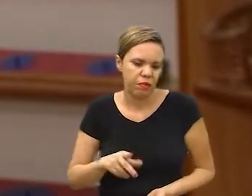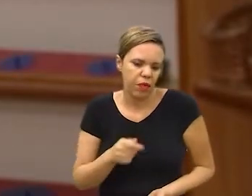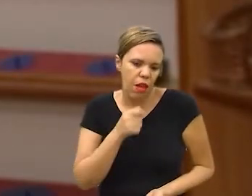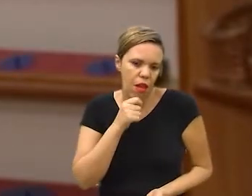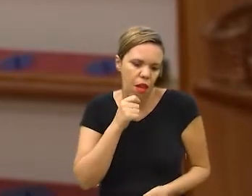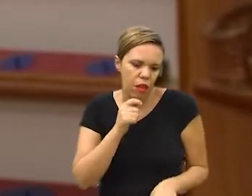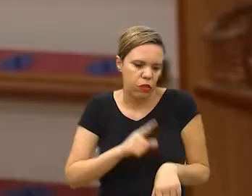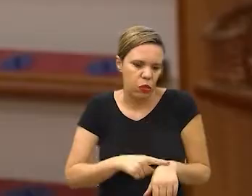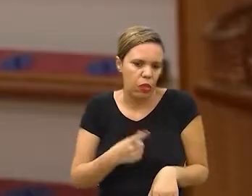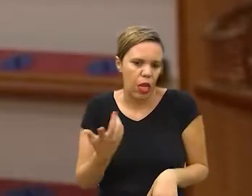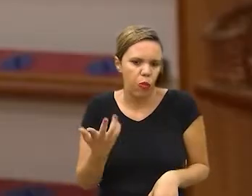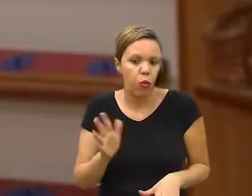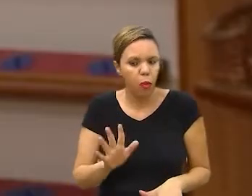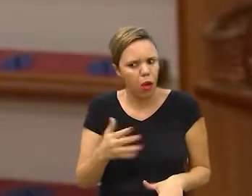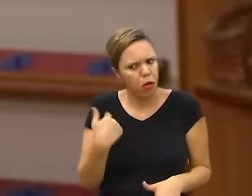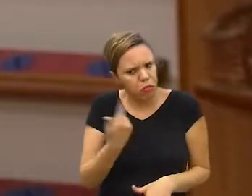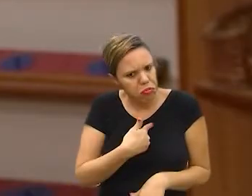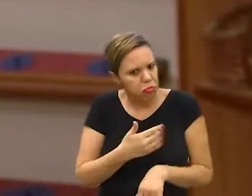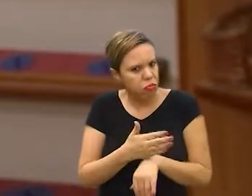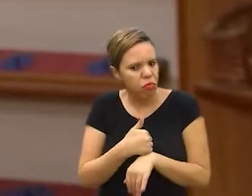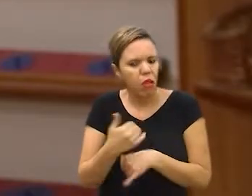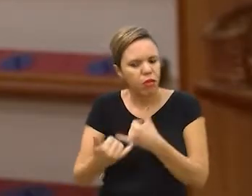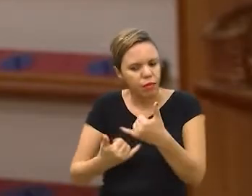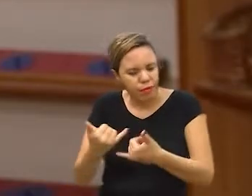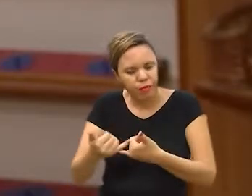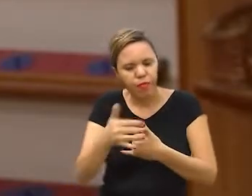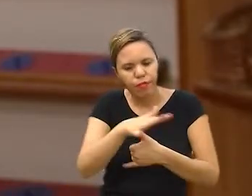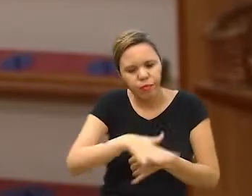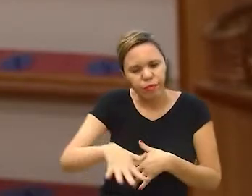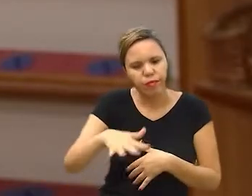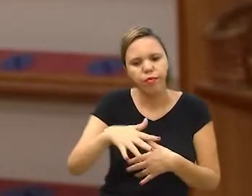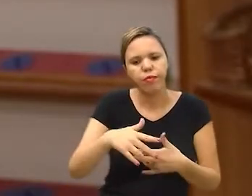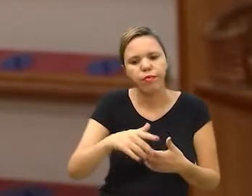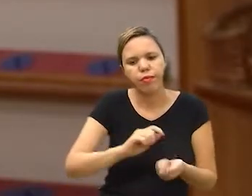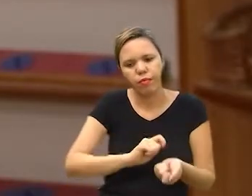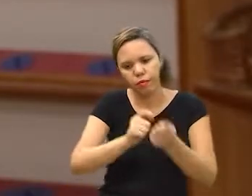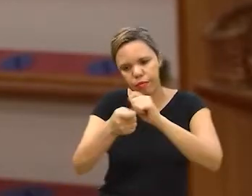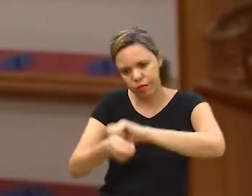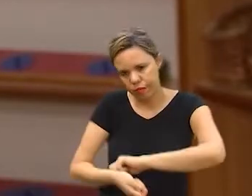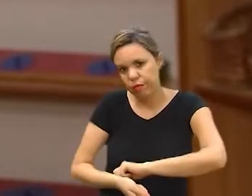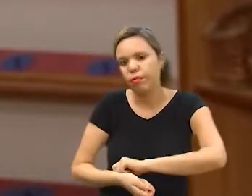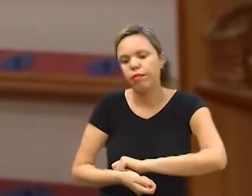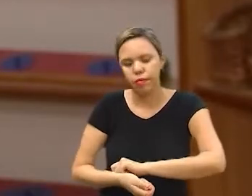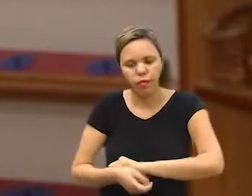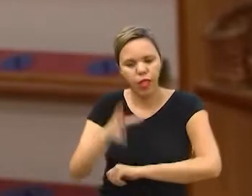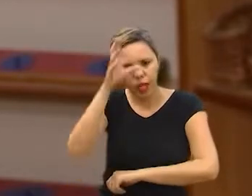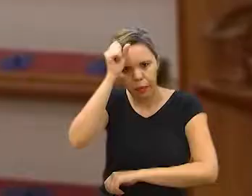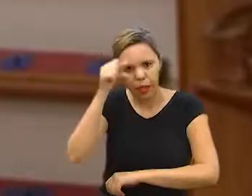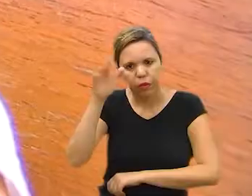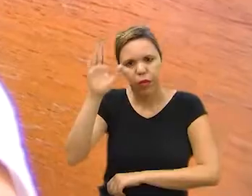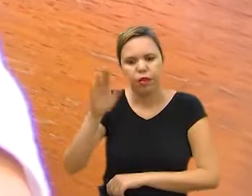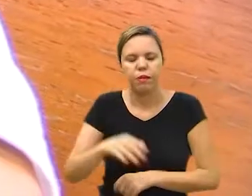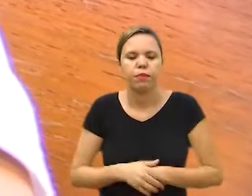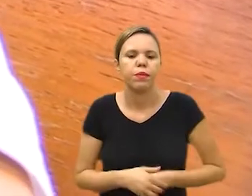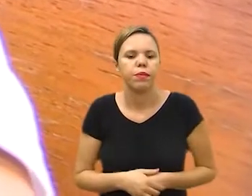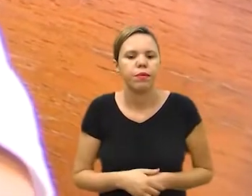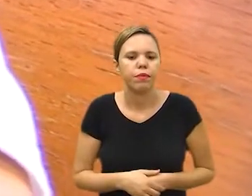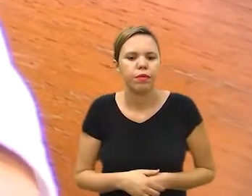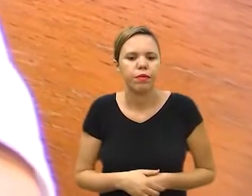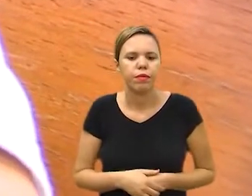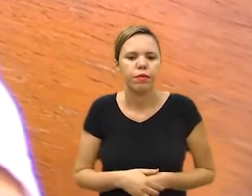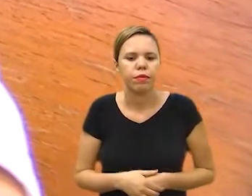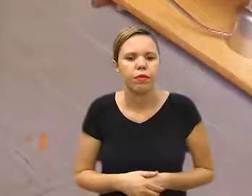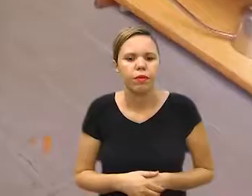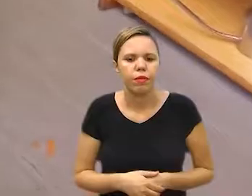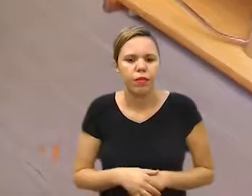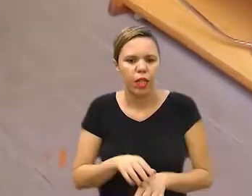esperado, né? Então a gente vê que na brincadeira, no lúdico, ela aprende bastante. Nesse método